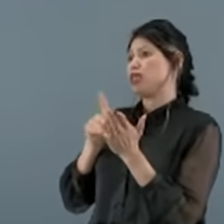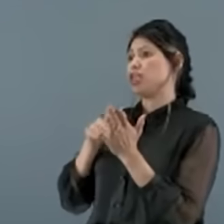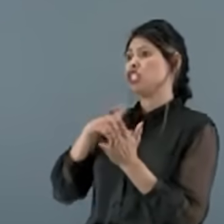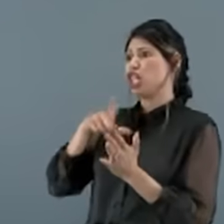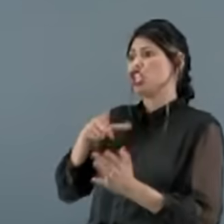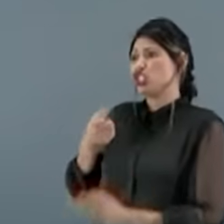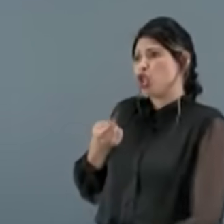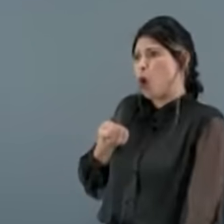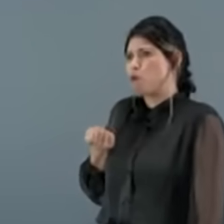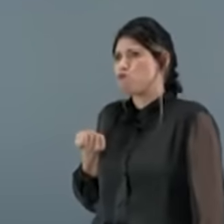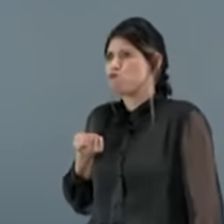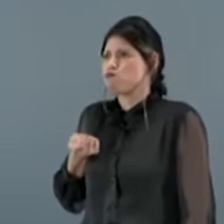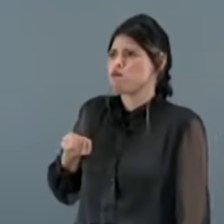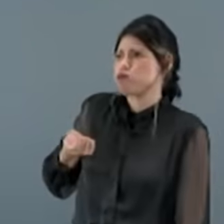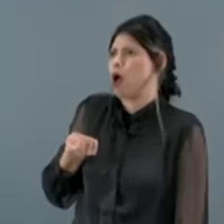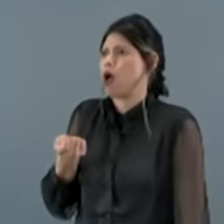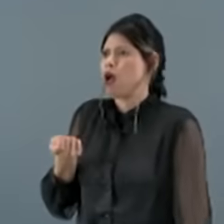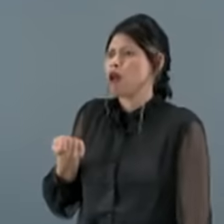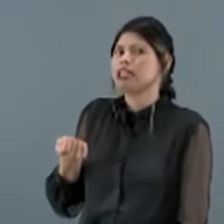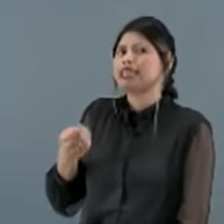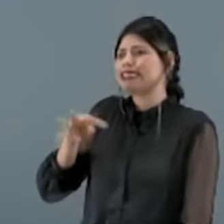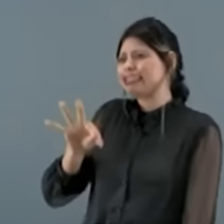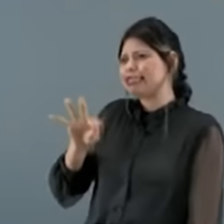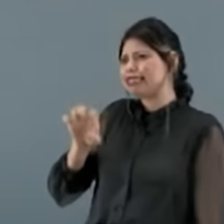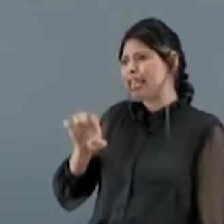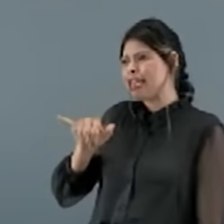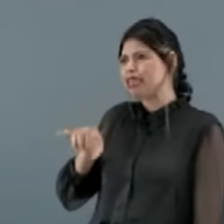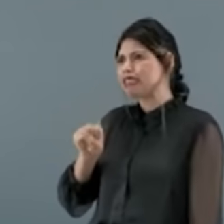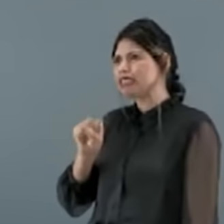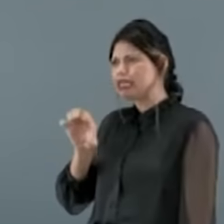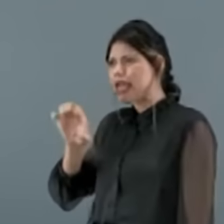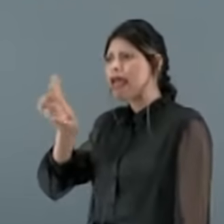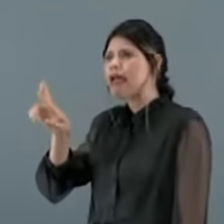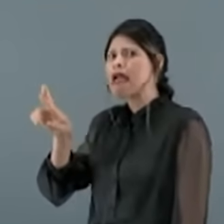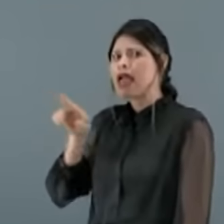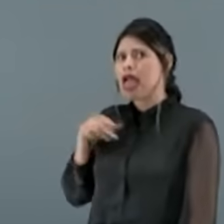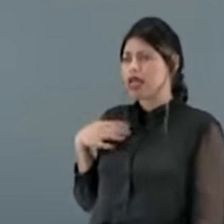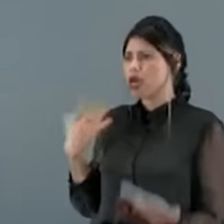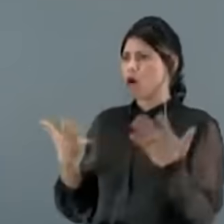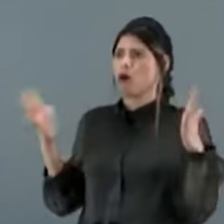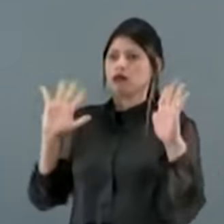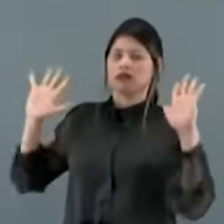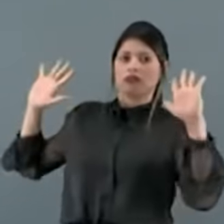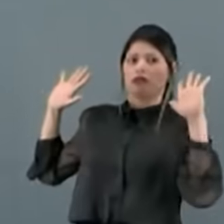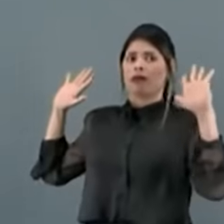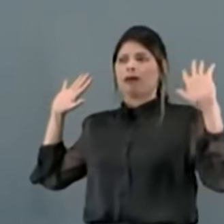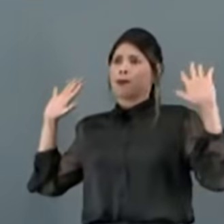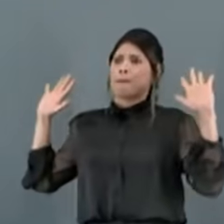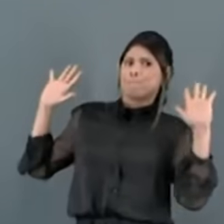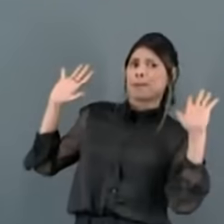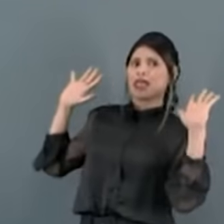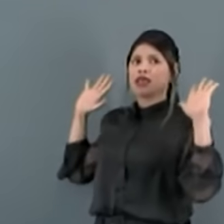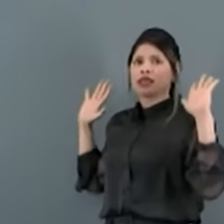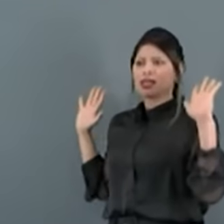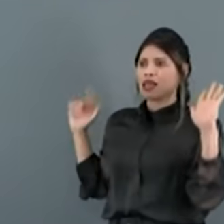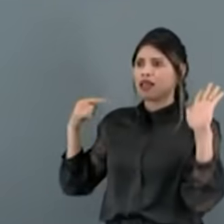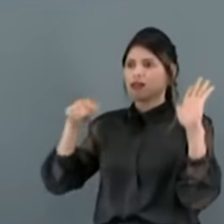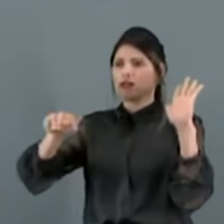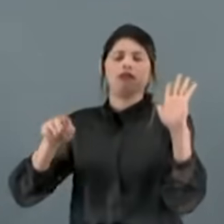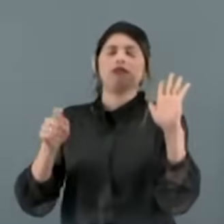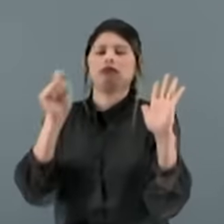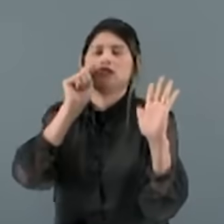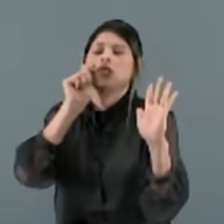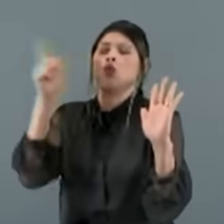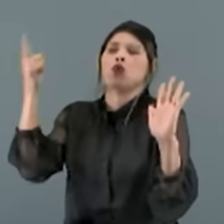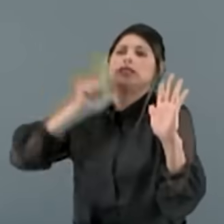Ele com um tinha um taser. taser ali? Tinha uma pessoa com um taser. E eu esquivava, esquivava, desci, aí não chegou a me